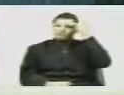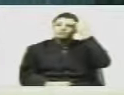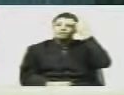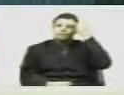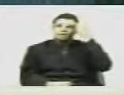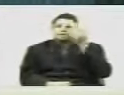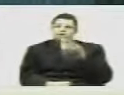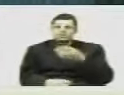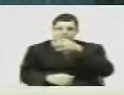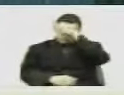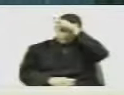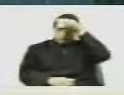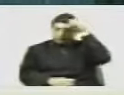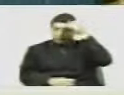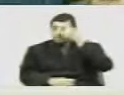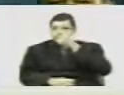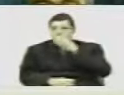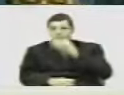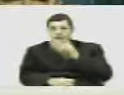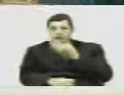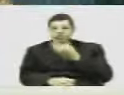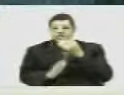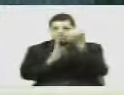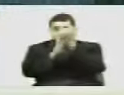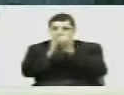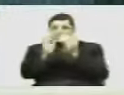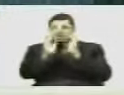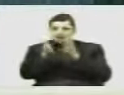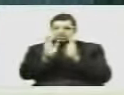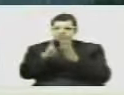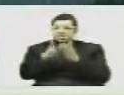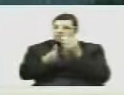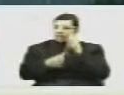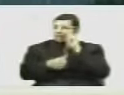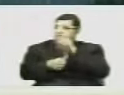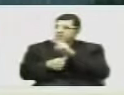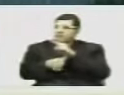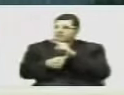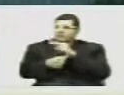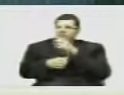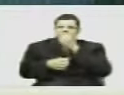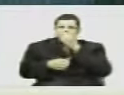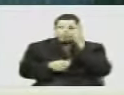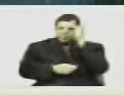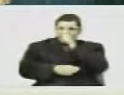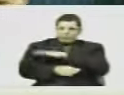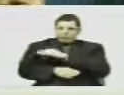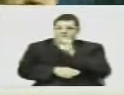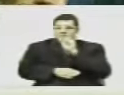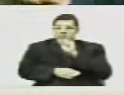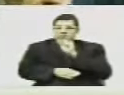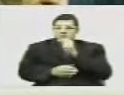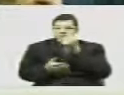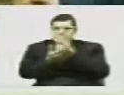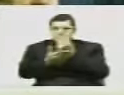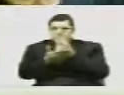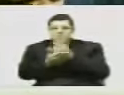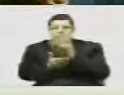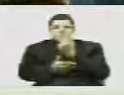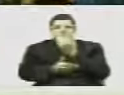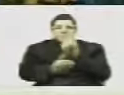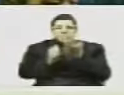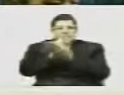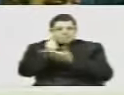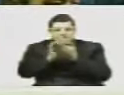cidadã amazonense. Medidas que já encareceram drasticamente o preço de